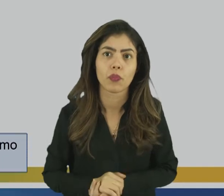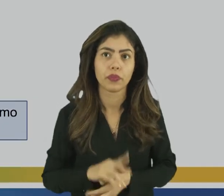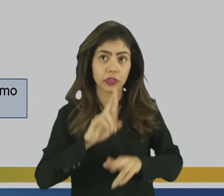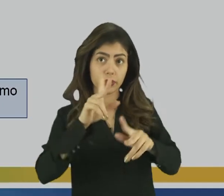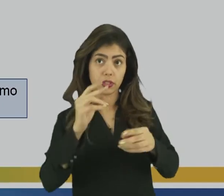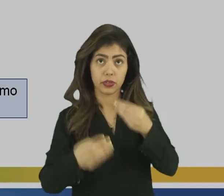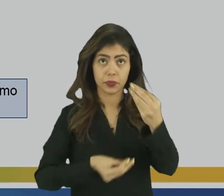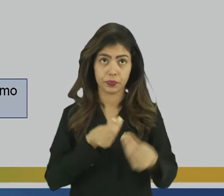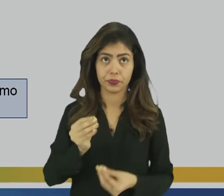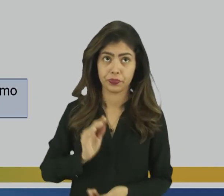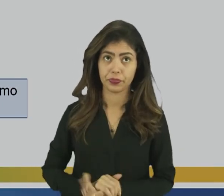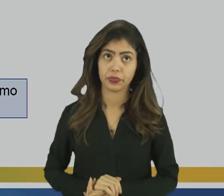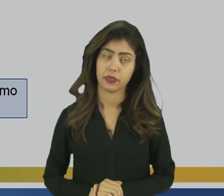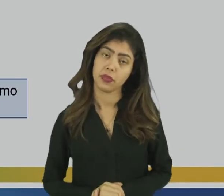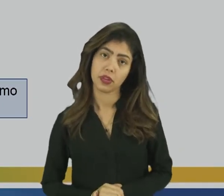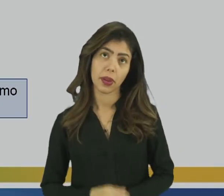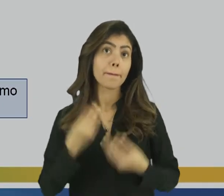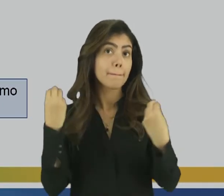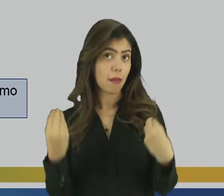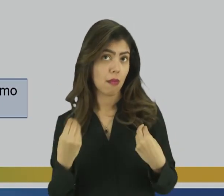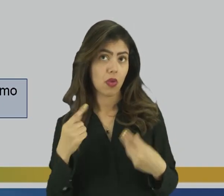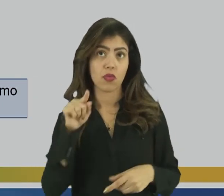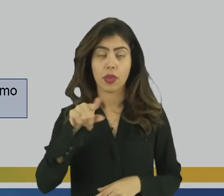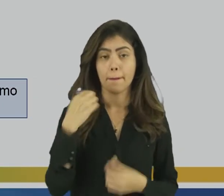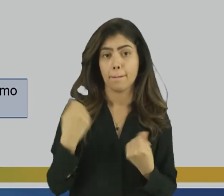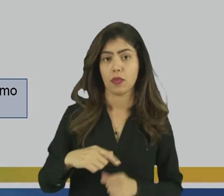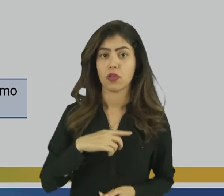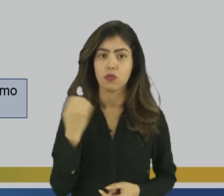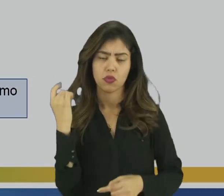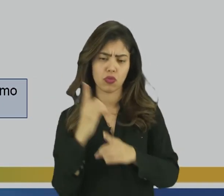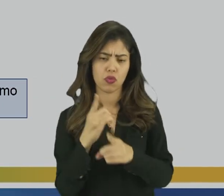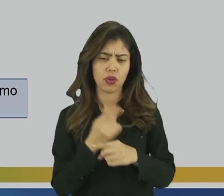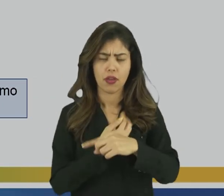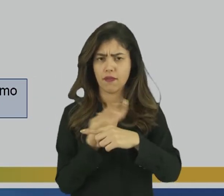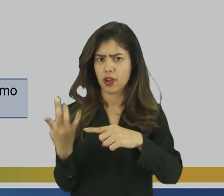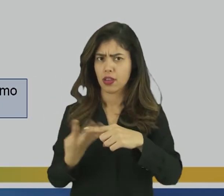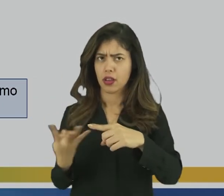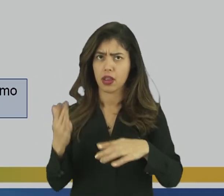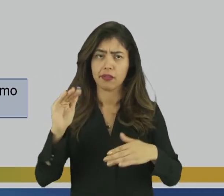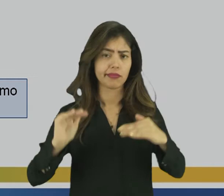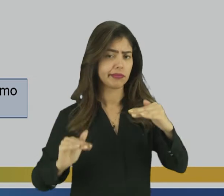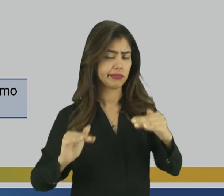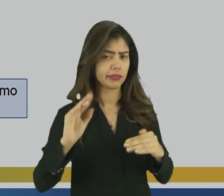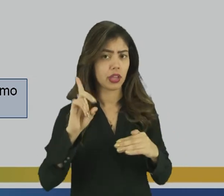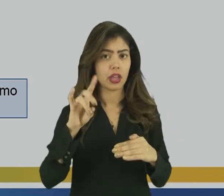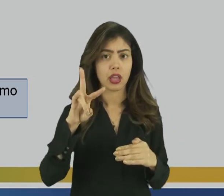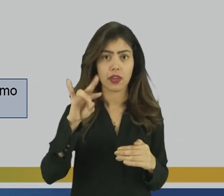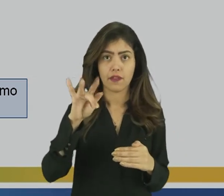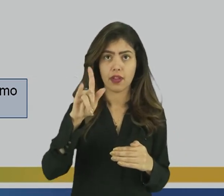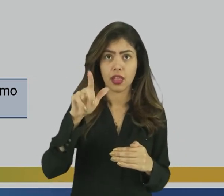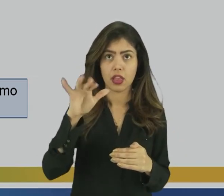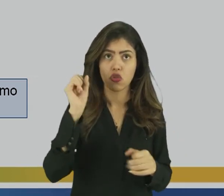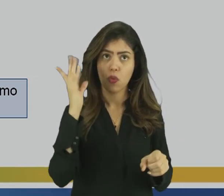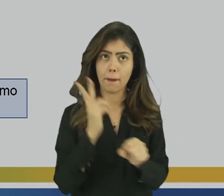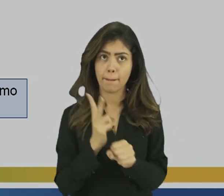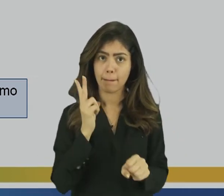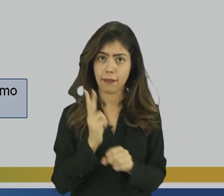aí? Então, pessoal, para isso, nós precisamos encontrar frações equivalentes que possuam o